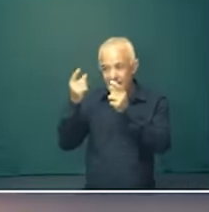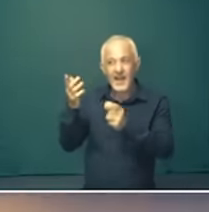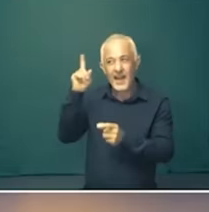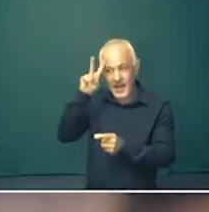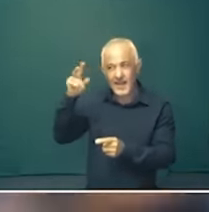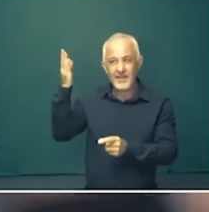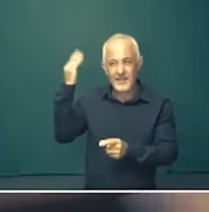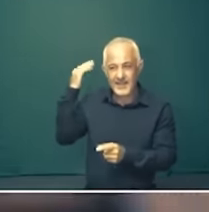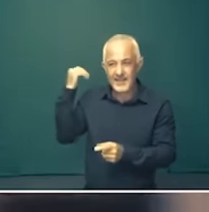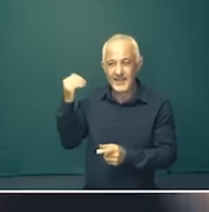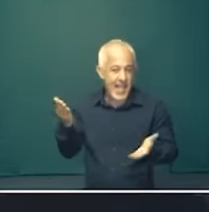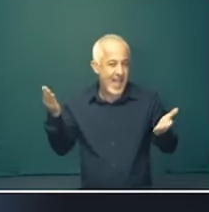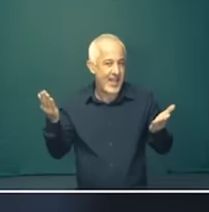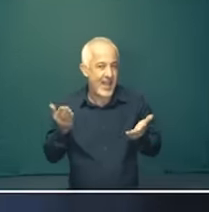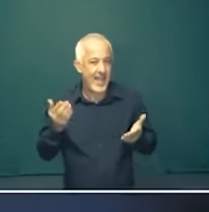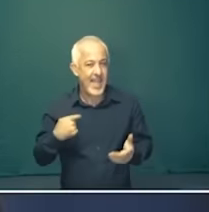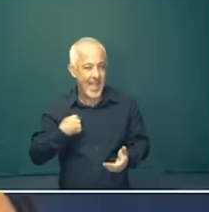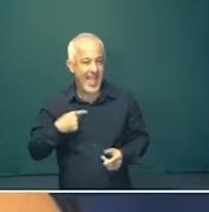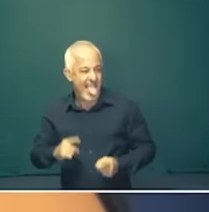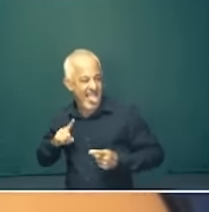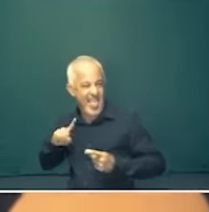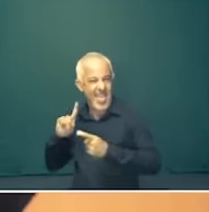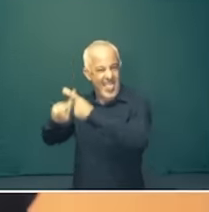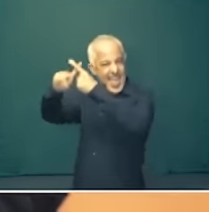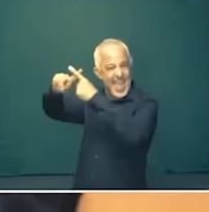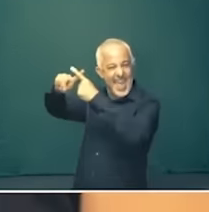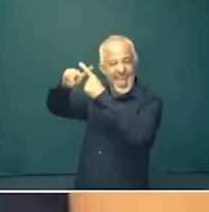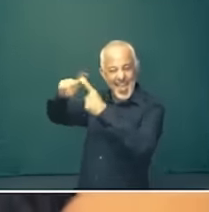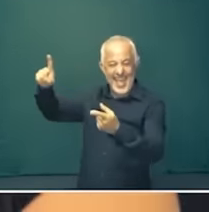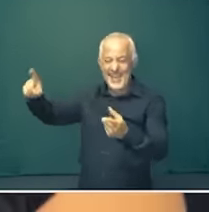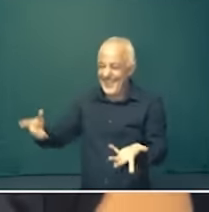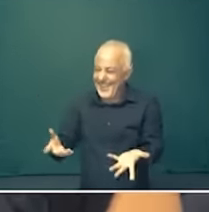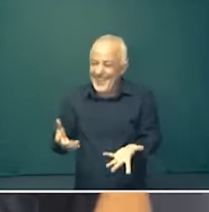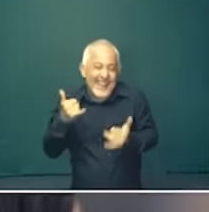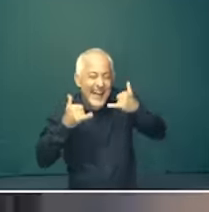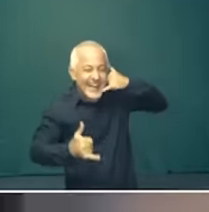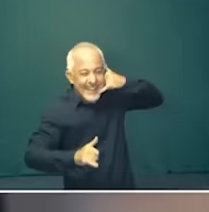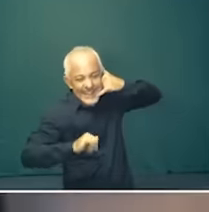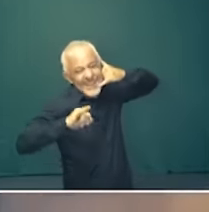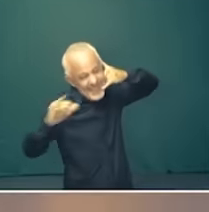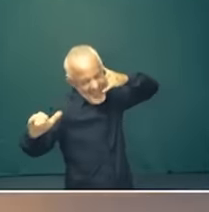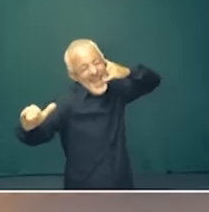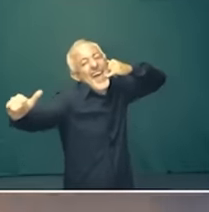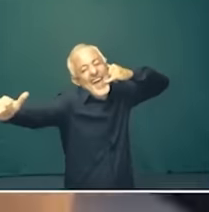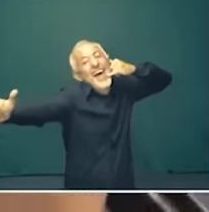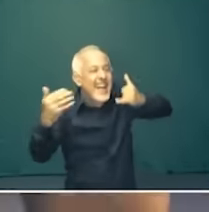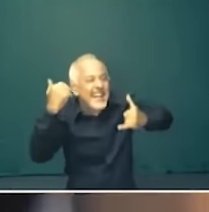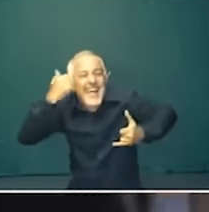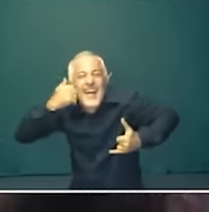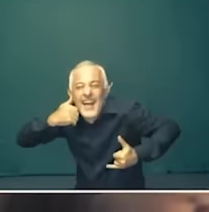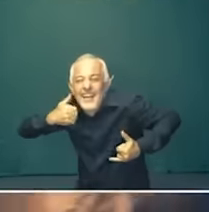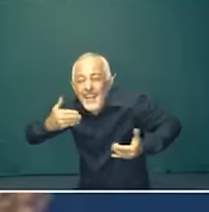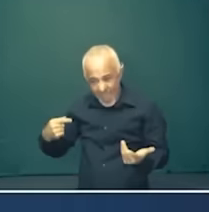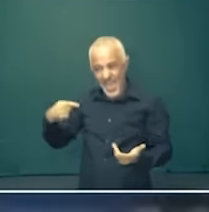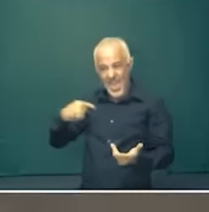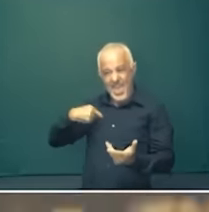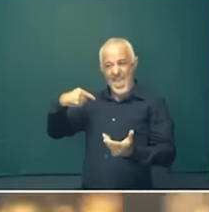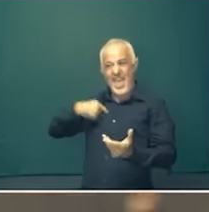dia. Agora é minha vez de dar o troco em você. Vou telefonar pra te dizer: será